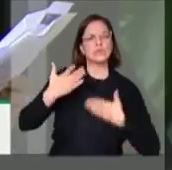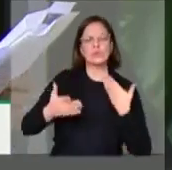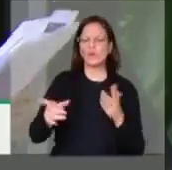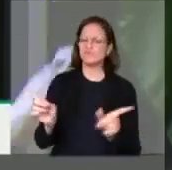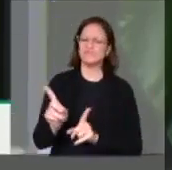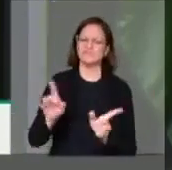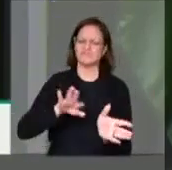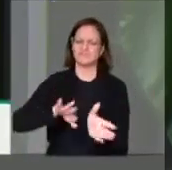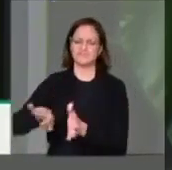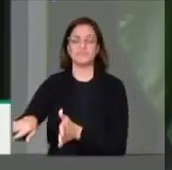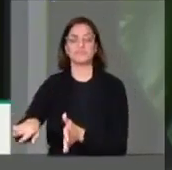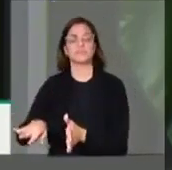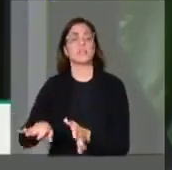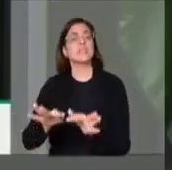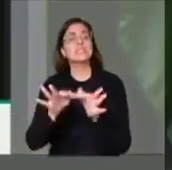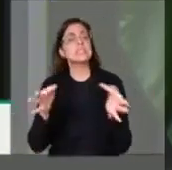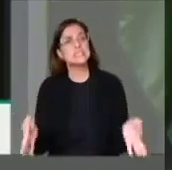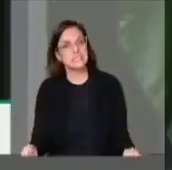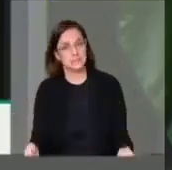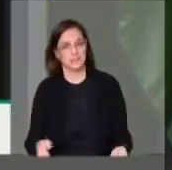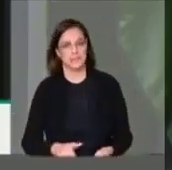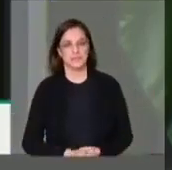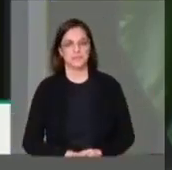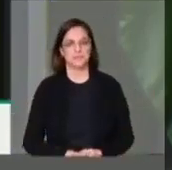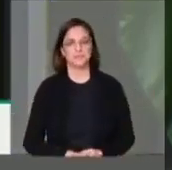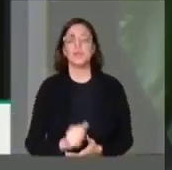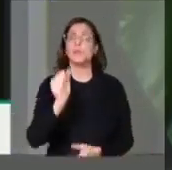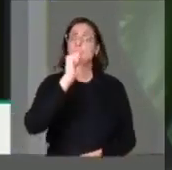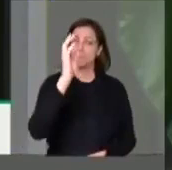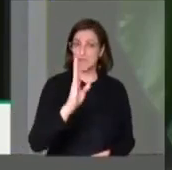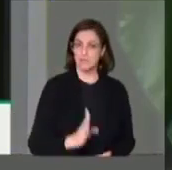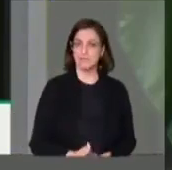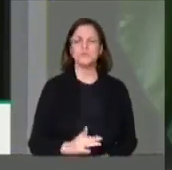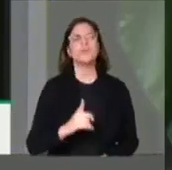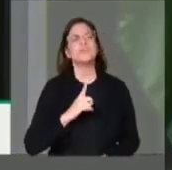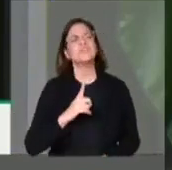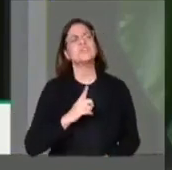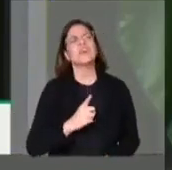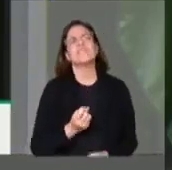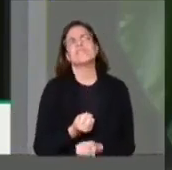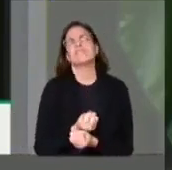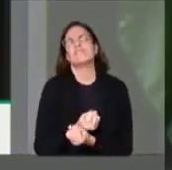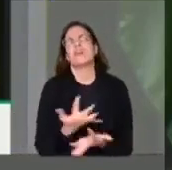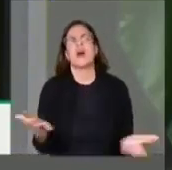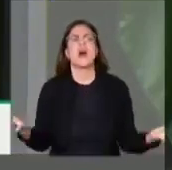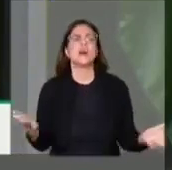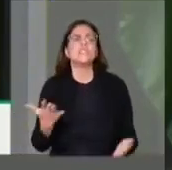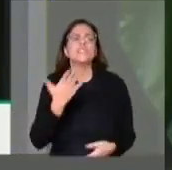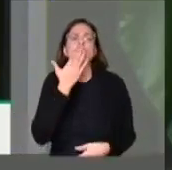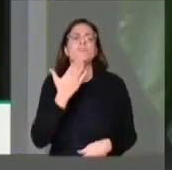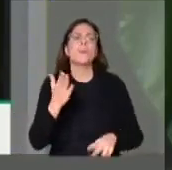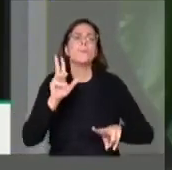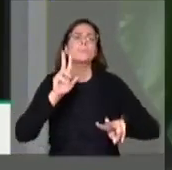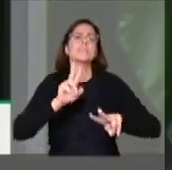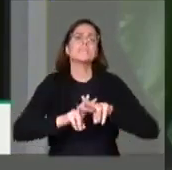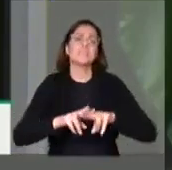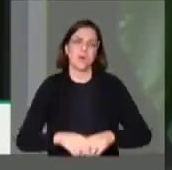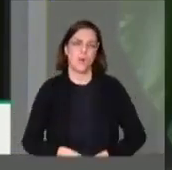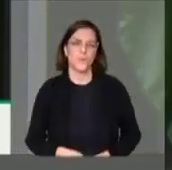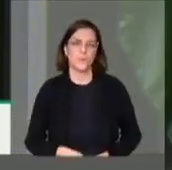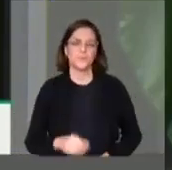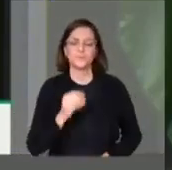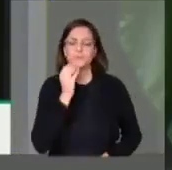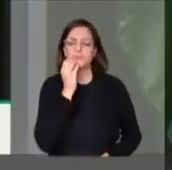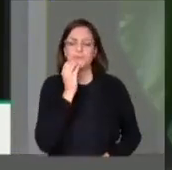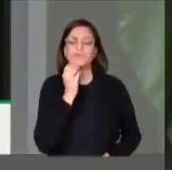simples dizer, no Brasil existem várias espécies de prisão. A